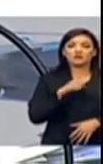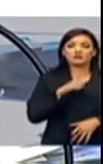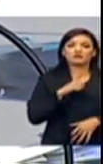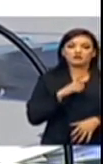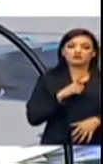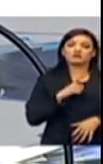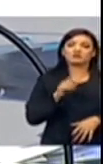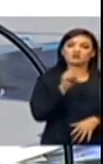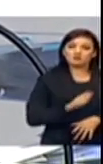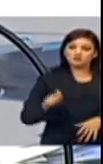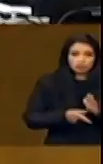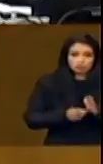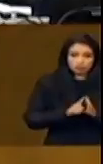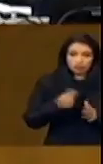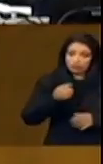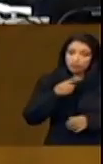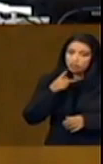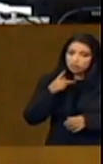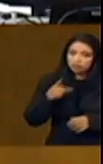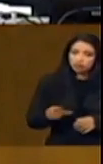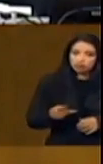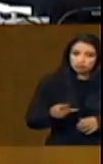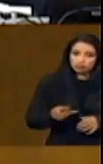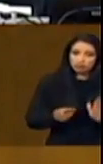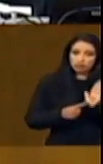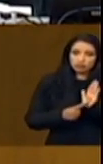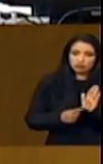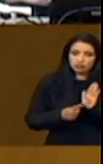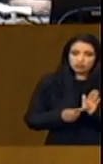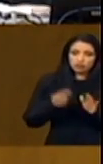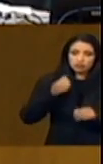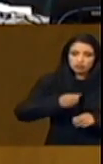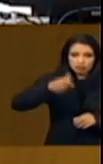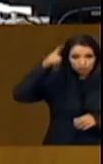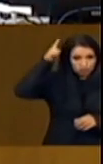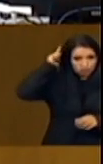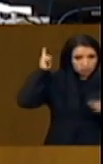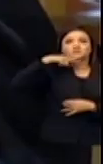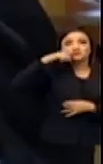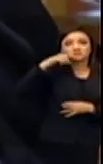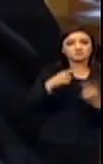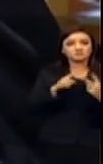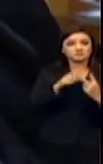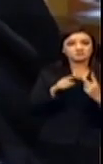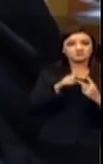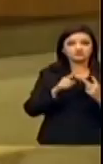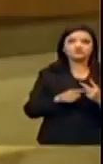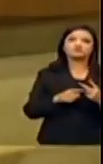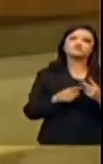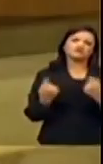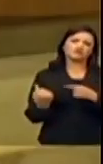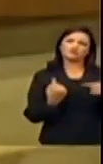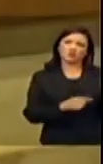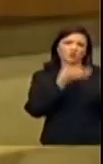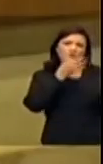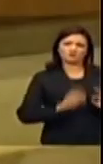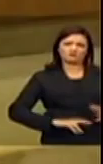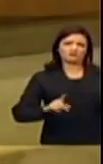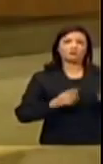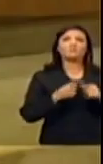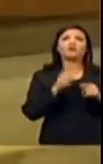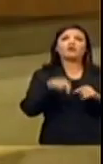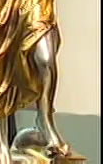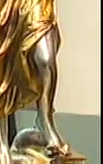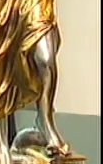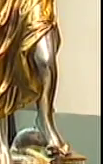uma primeira fase e outro em uma segunda o tema é tão polêmico que já até causou discordância entre os